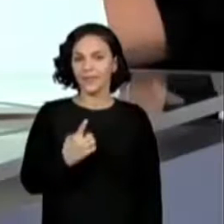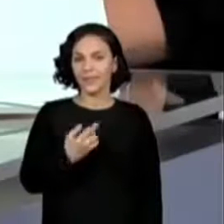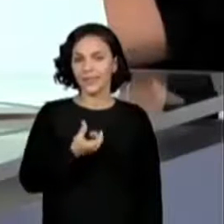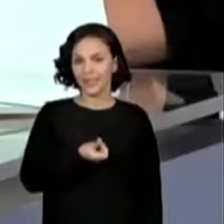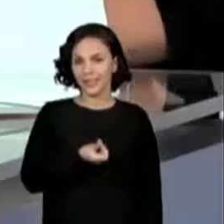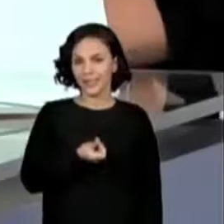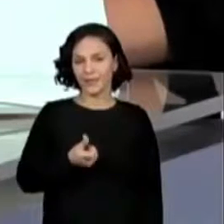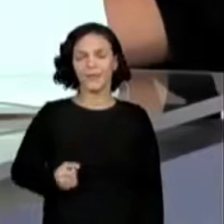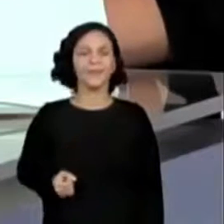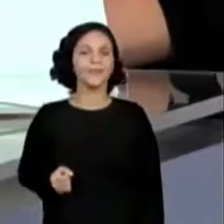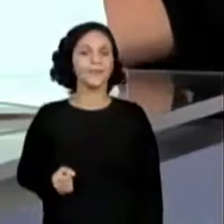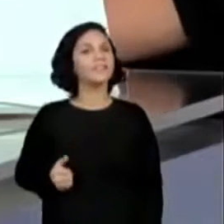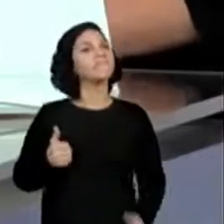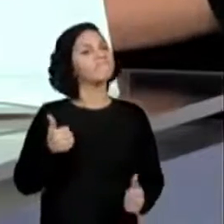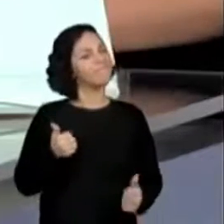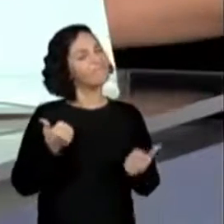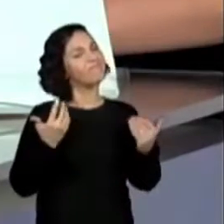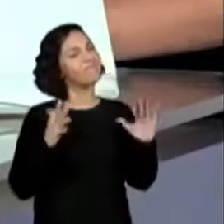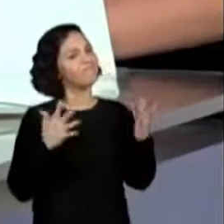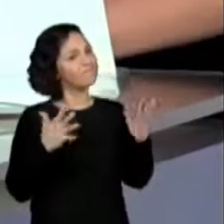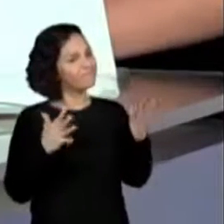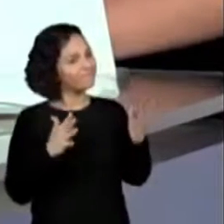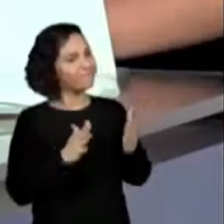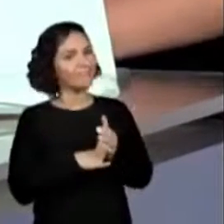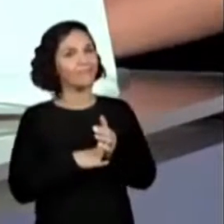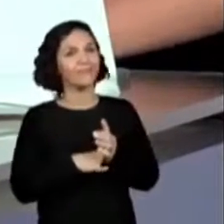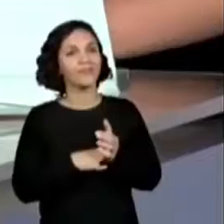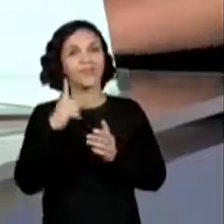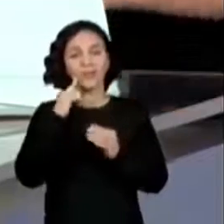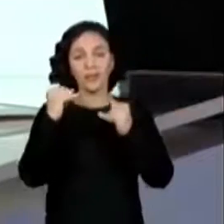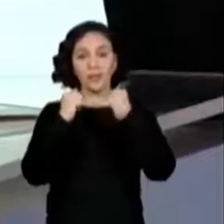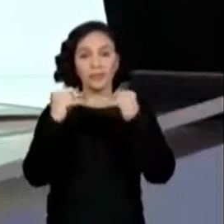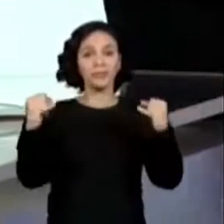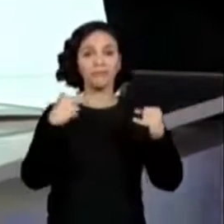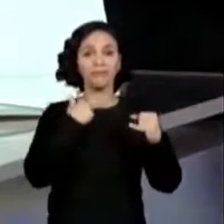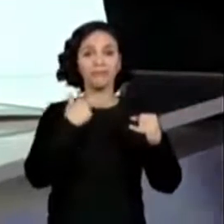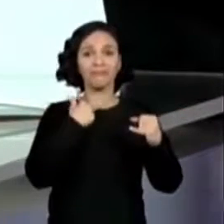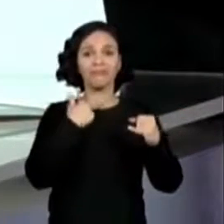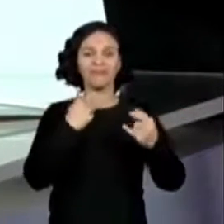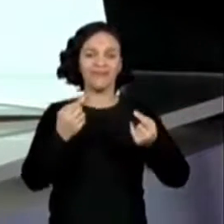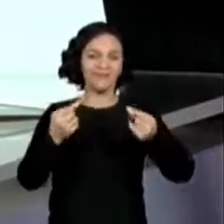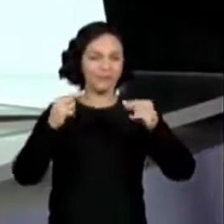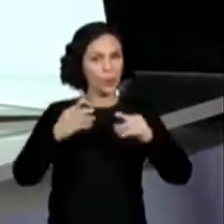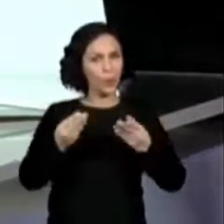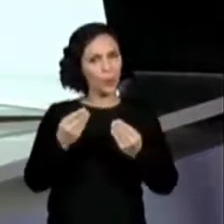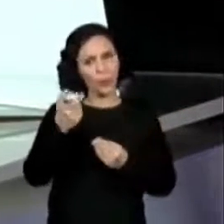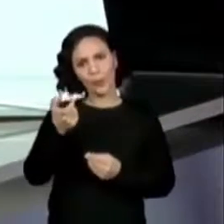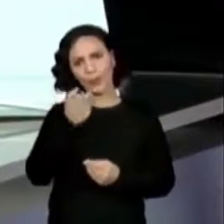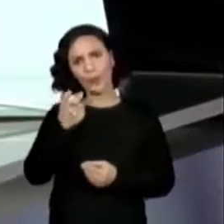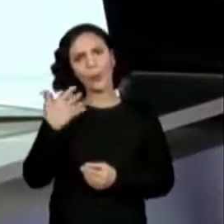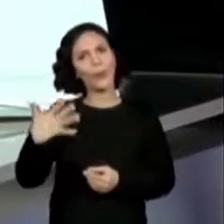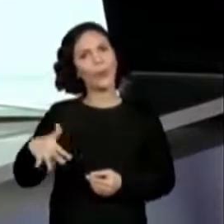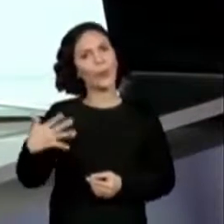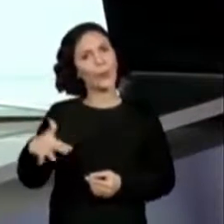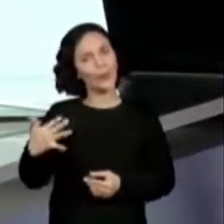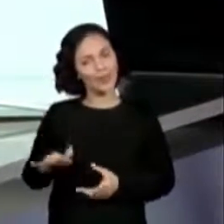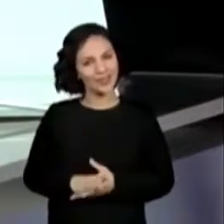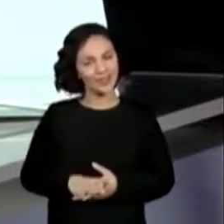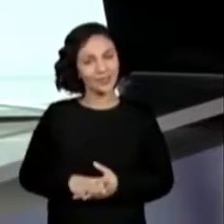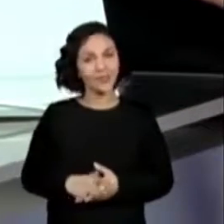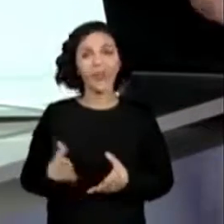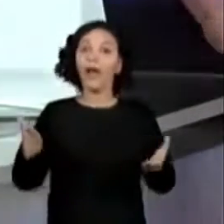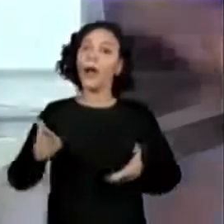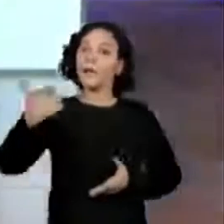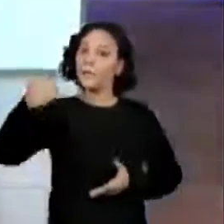4, 5, 6, 7, 8, 9, 10, 11, 12, 13, 14, 15 e 16. Isso! Uma fileirinha não coube, não, não é verdade? Muito biscoito. Muito biscoito. E agora ainda